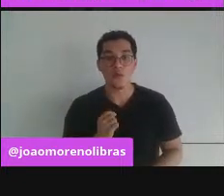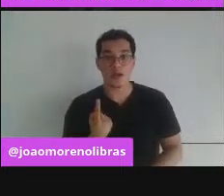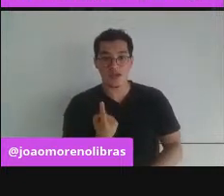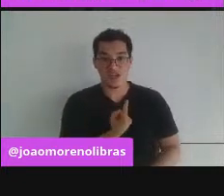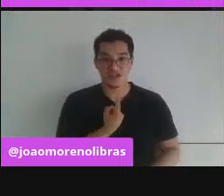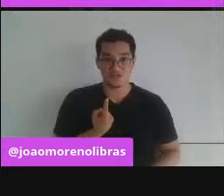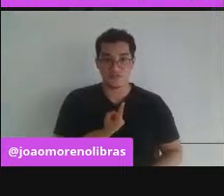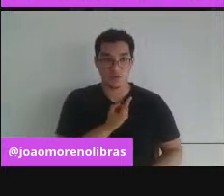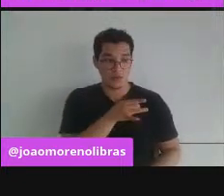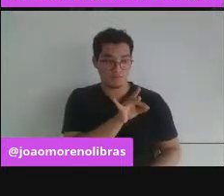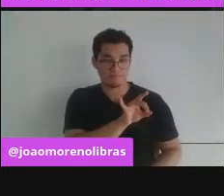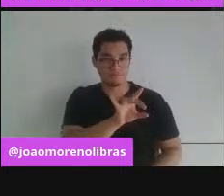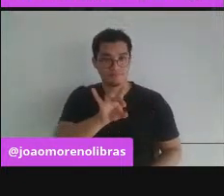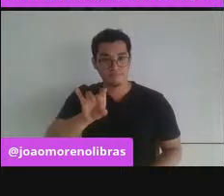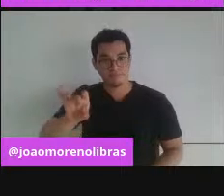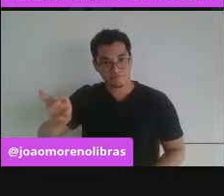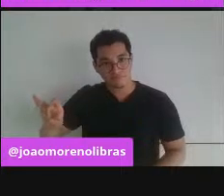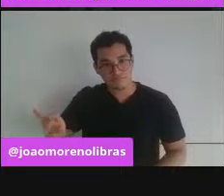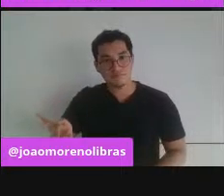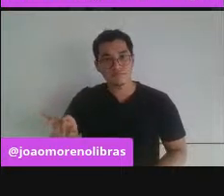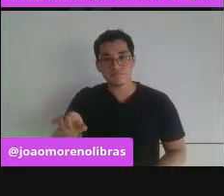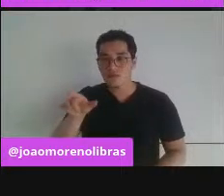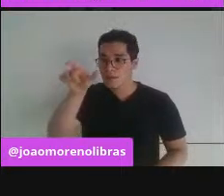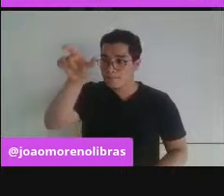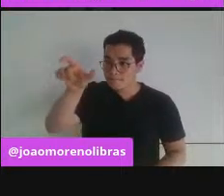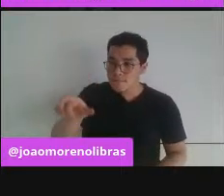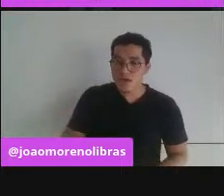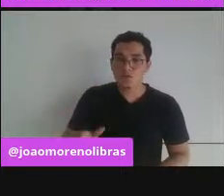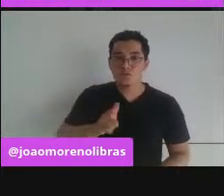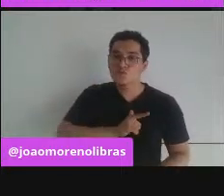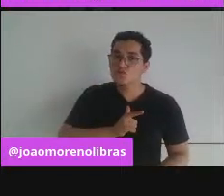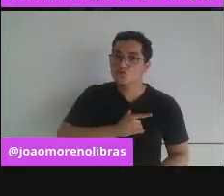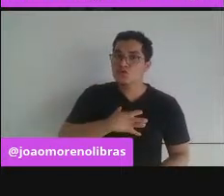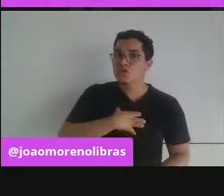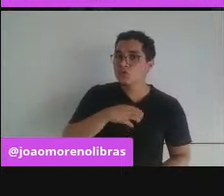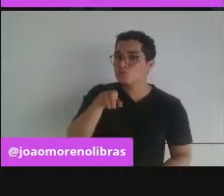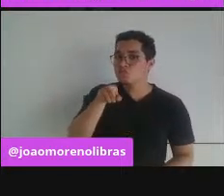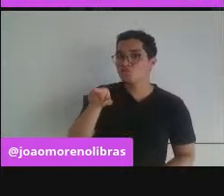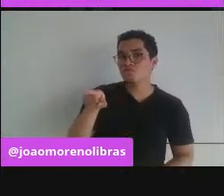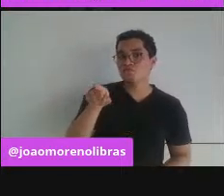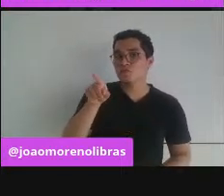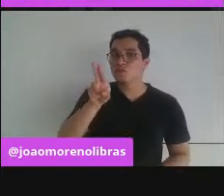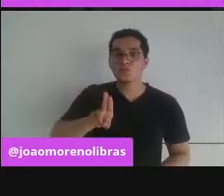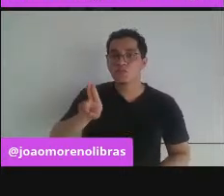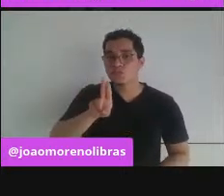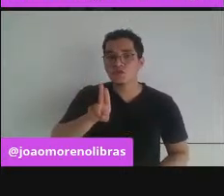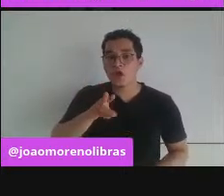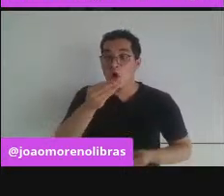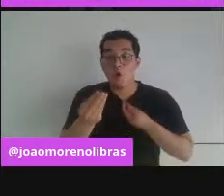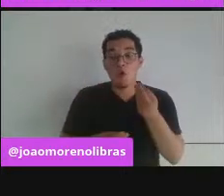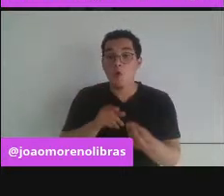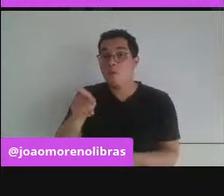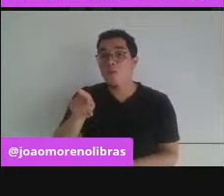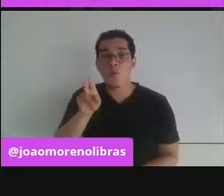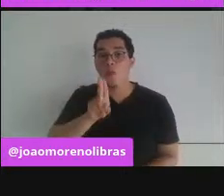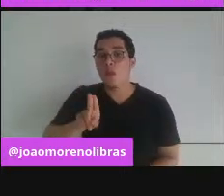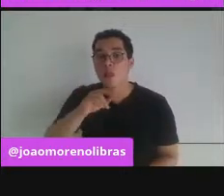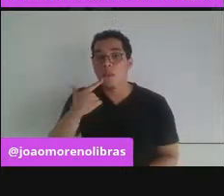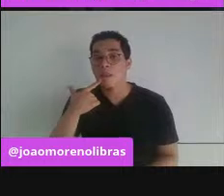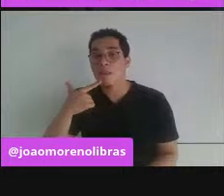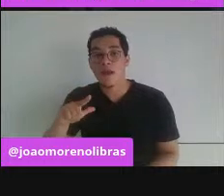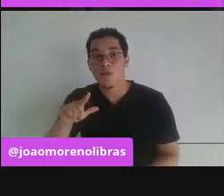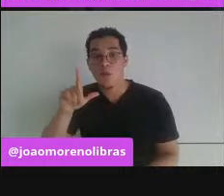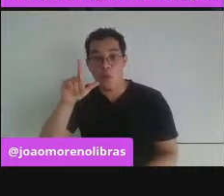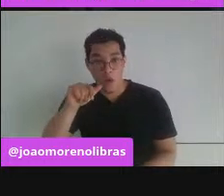introduz aquele que fala em sua fala. Eu preciso falar para eu me introduzir na minha fala. Isso é o ato, né, de